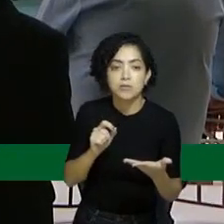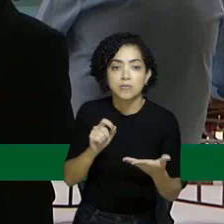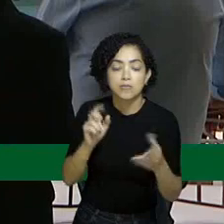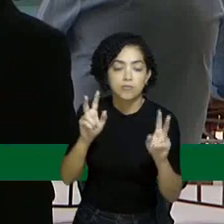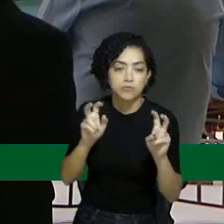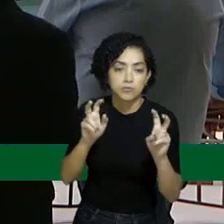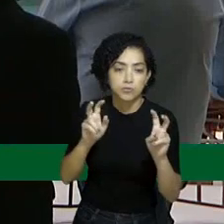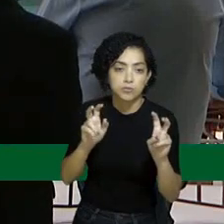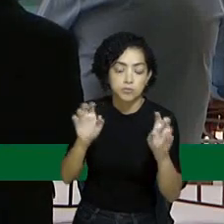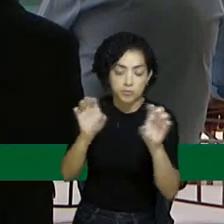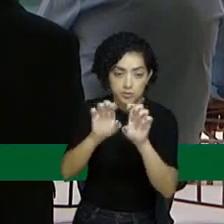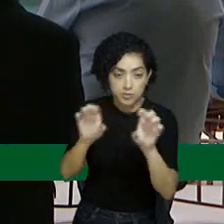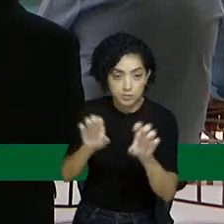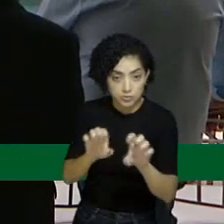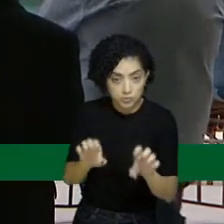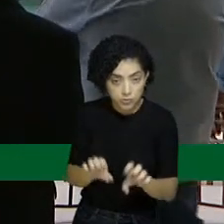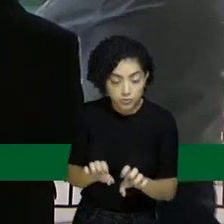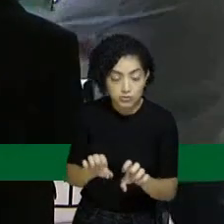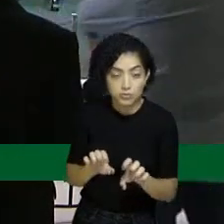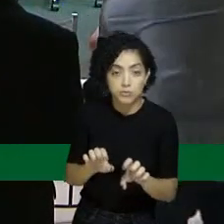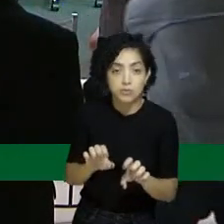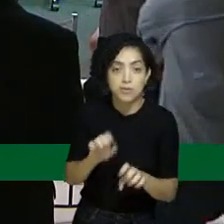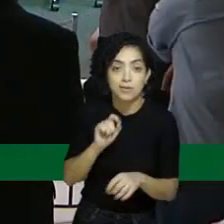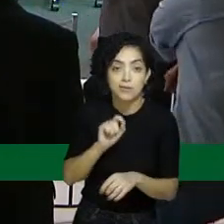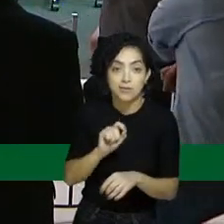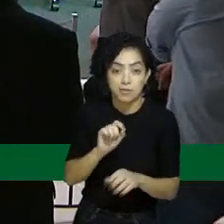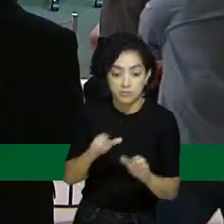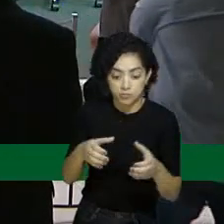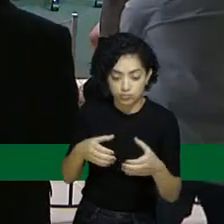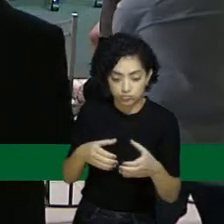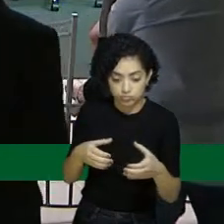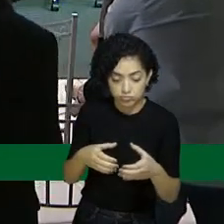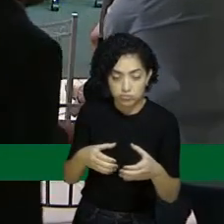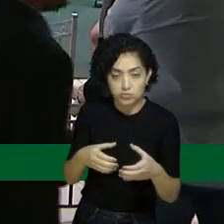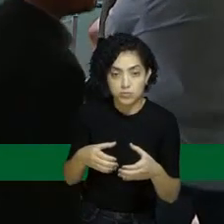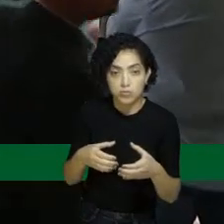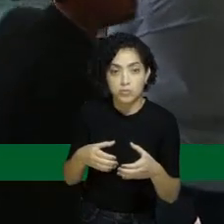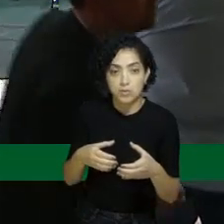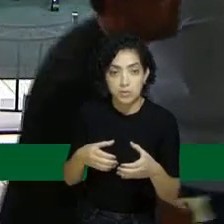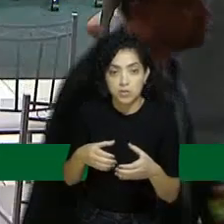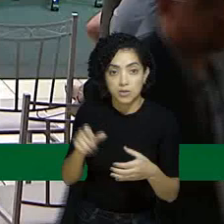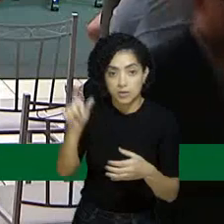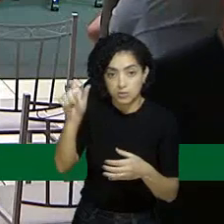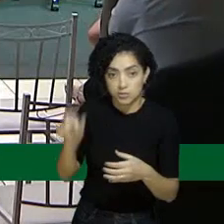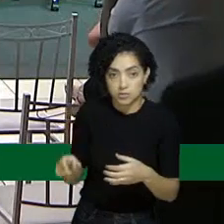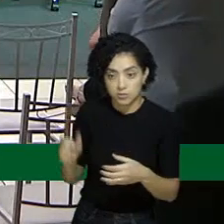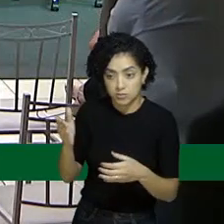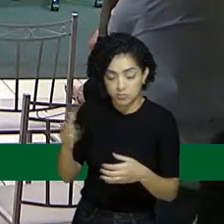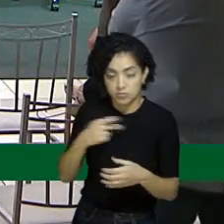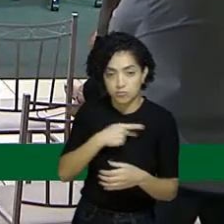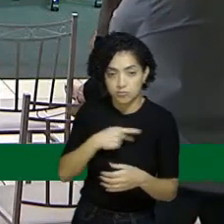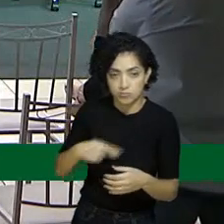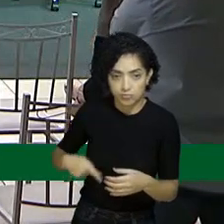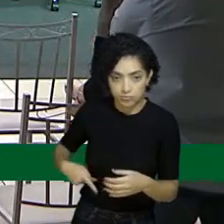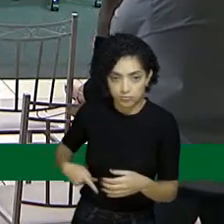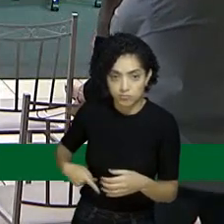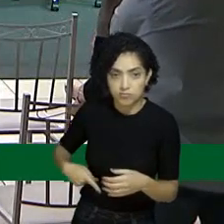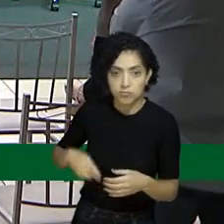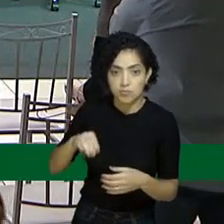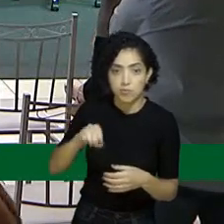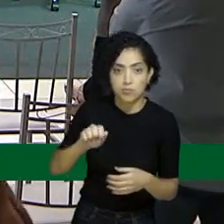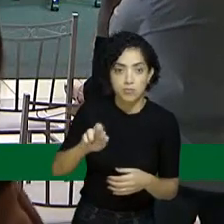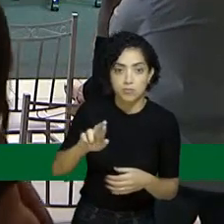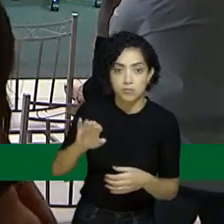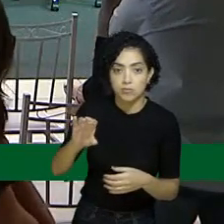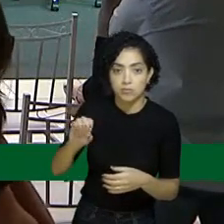Santa Catarina. E essa delegação também me veio através da pessoa do presidente Mário Aguiar, que é o presidente